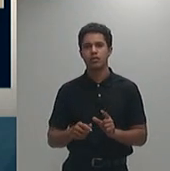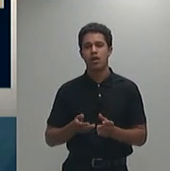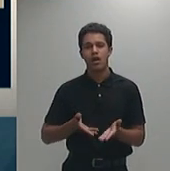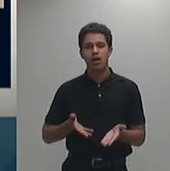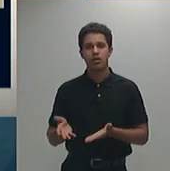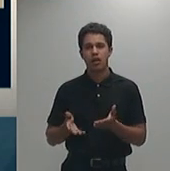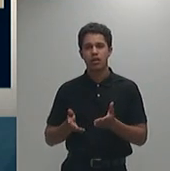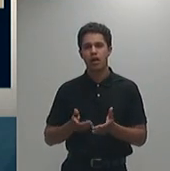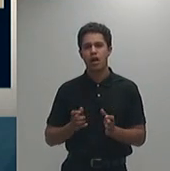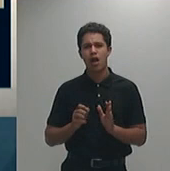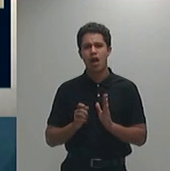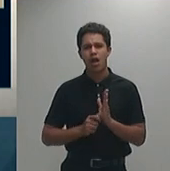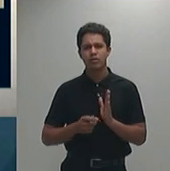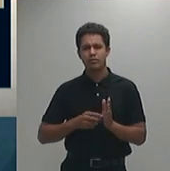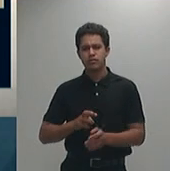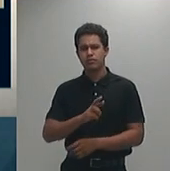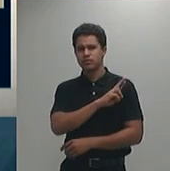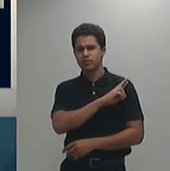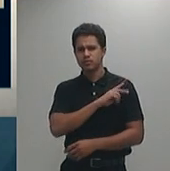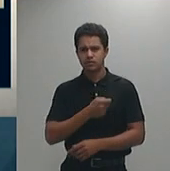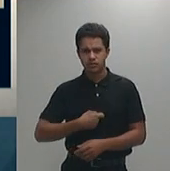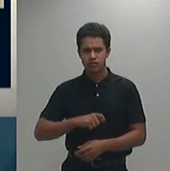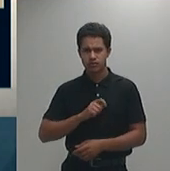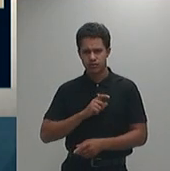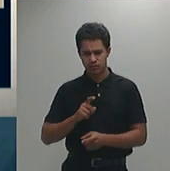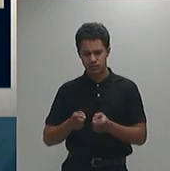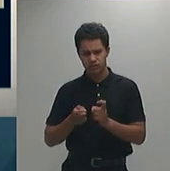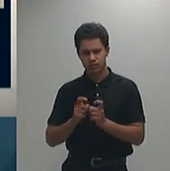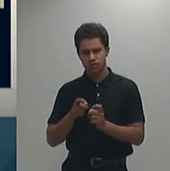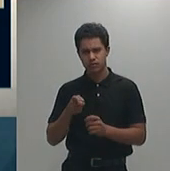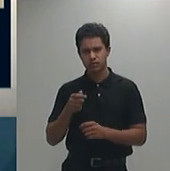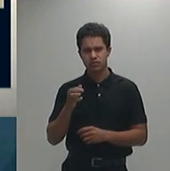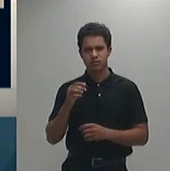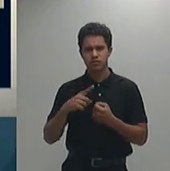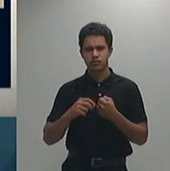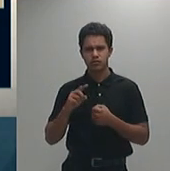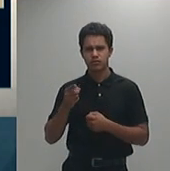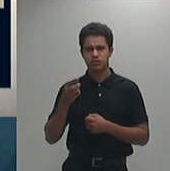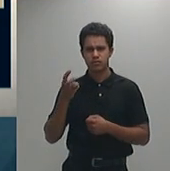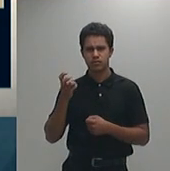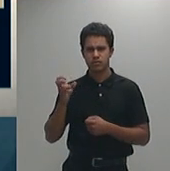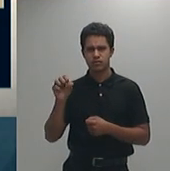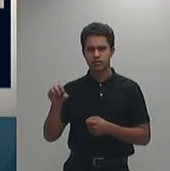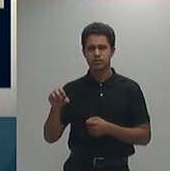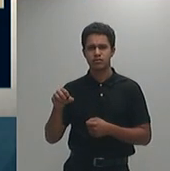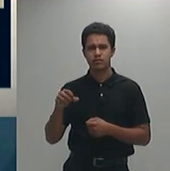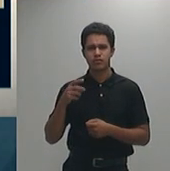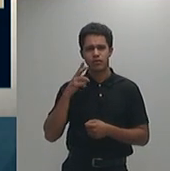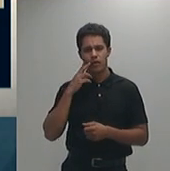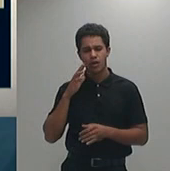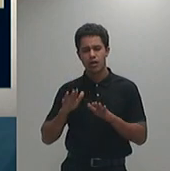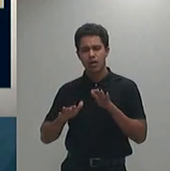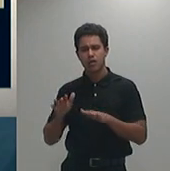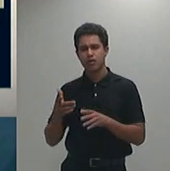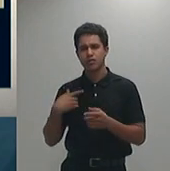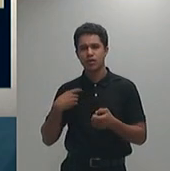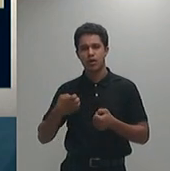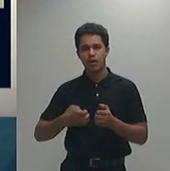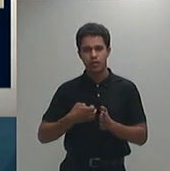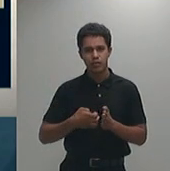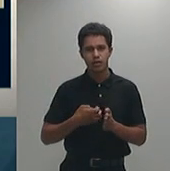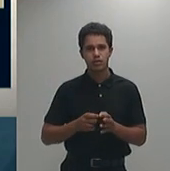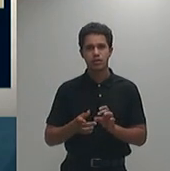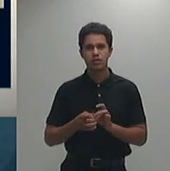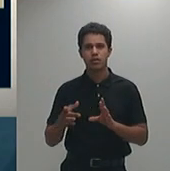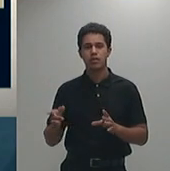social de responsabilidade civil dos administradores o artigo 159 prefeito ou competir da companhia mediante prévia deliberação assemblear